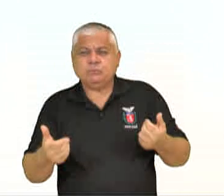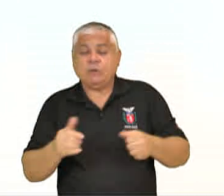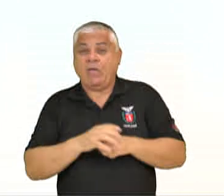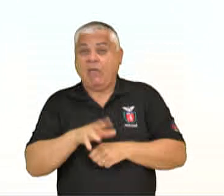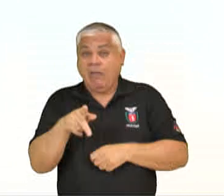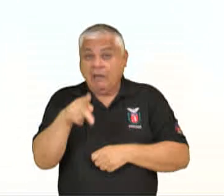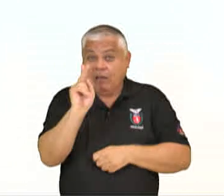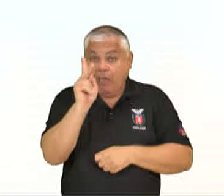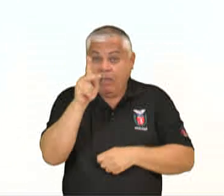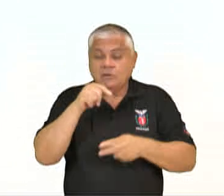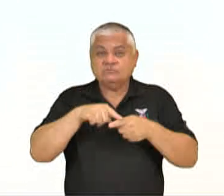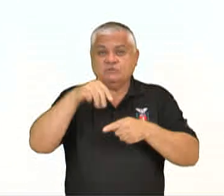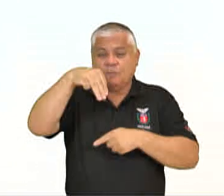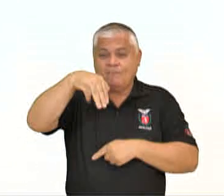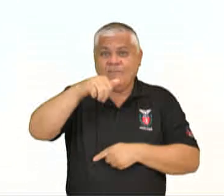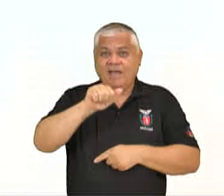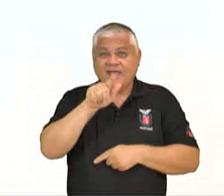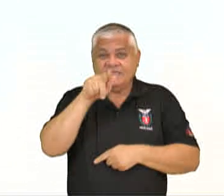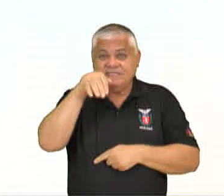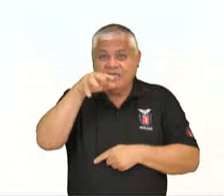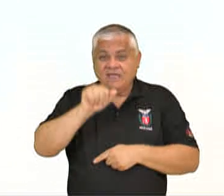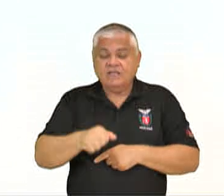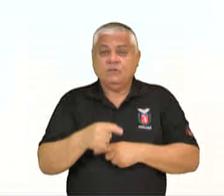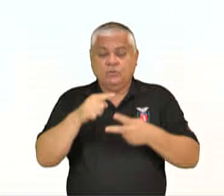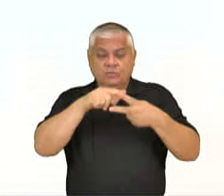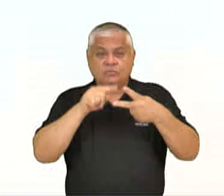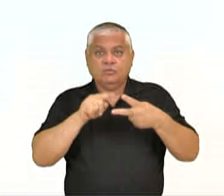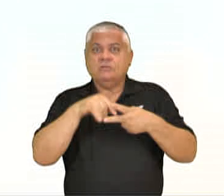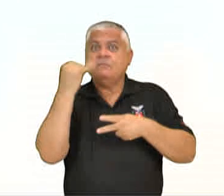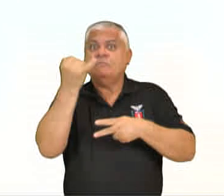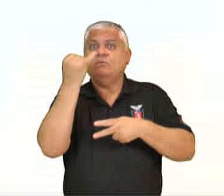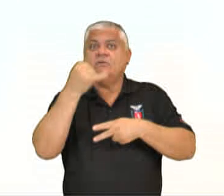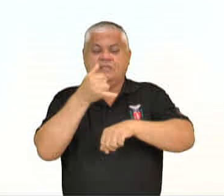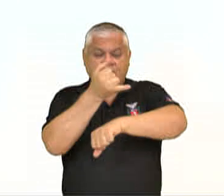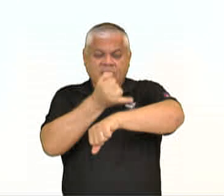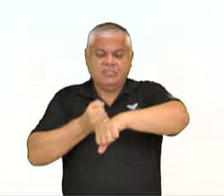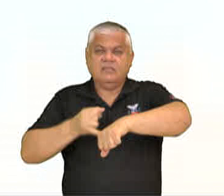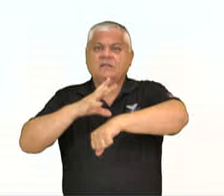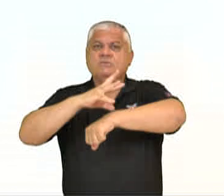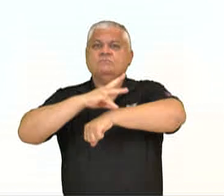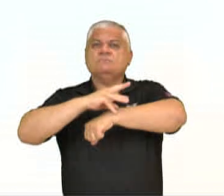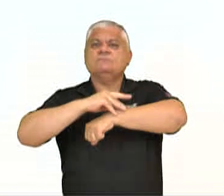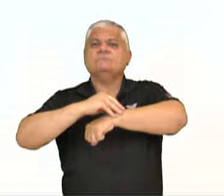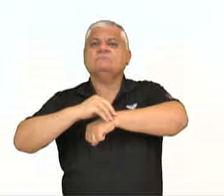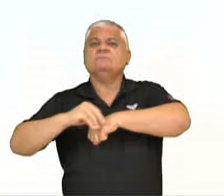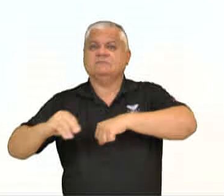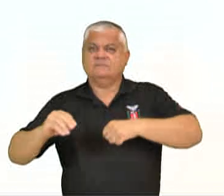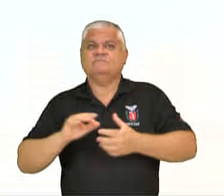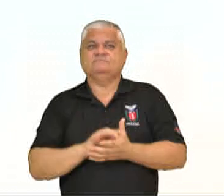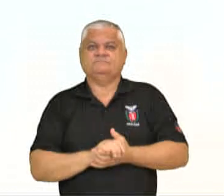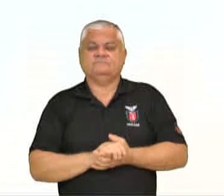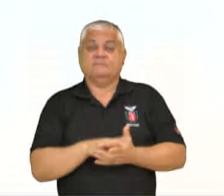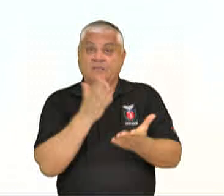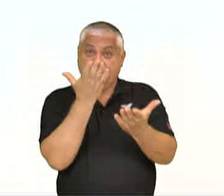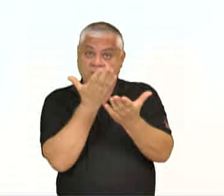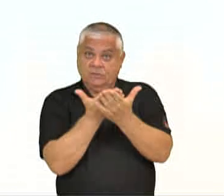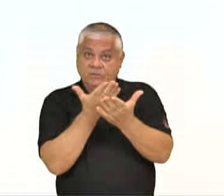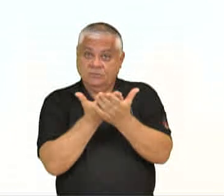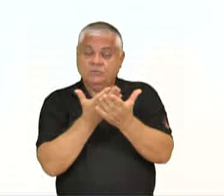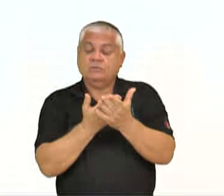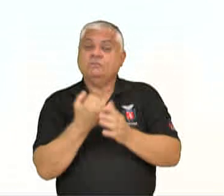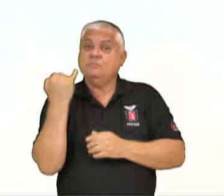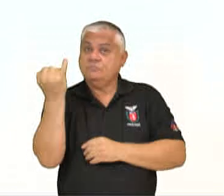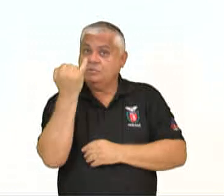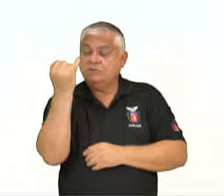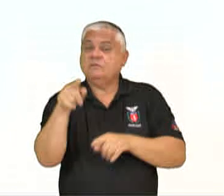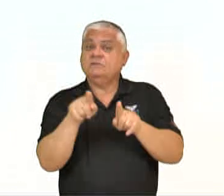minerais importantíssimos para a recuperação de feridas. Segundo estudos, outro ponto interessante